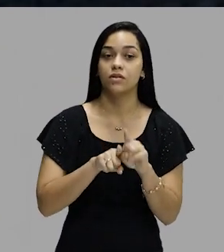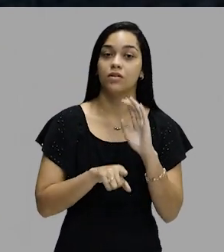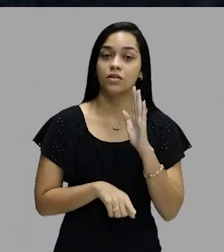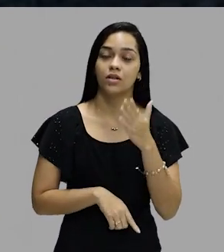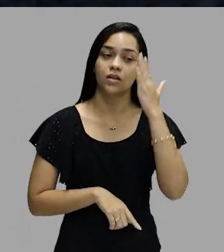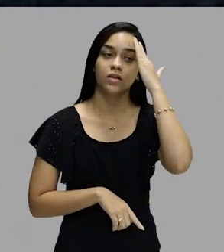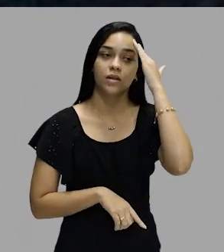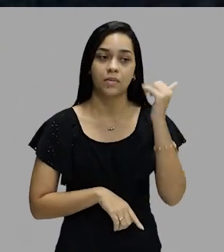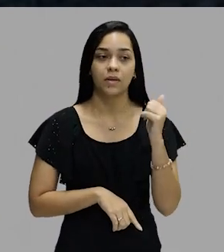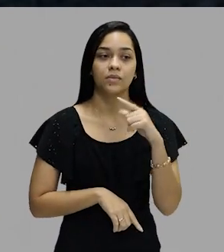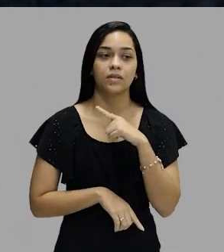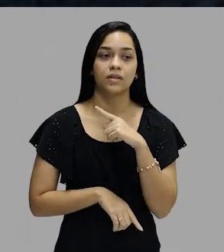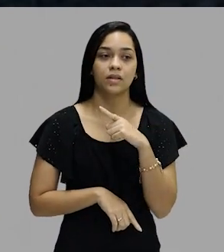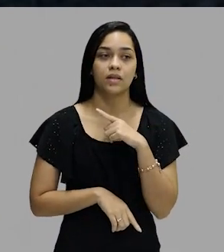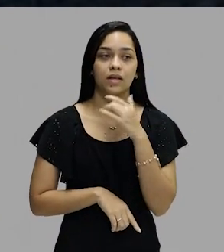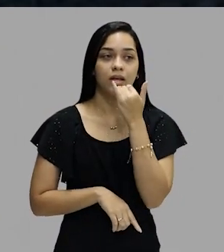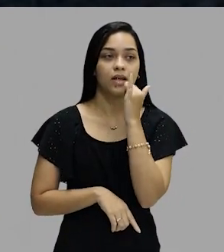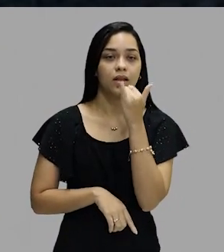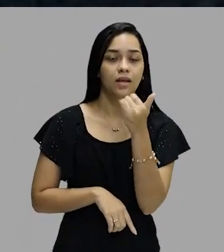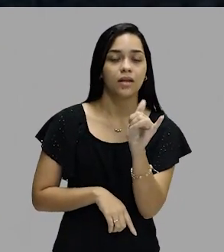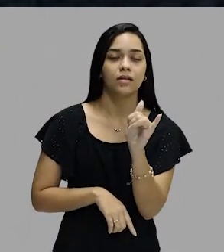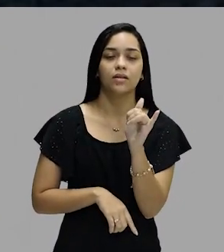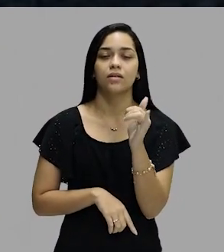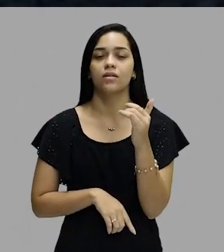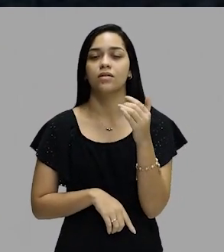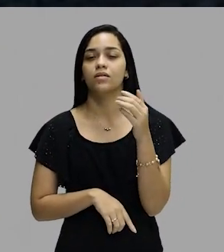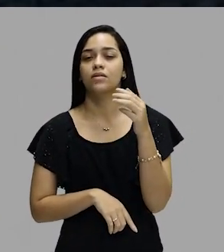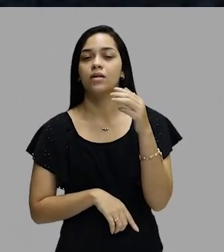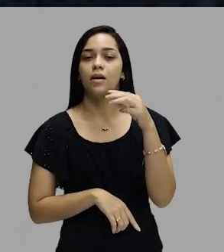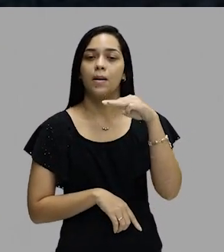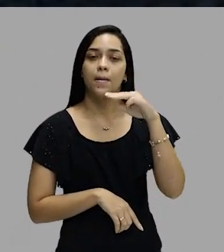suas propriedades elétricas, magnéticas,